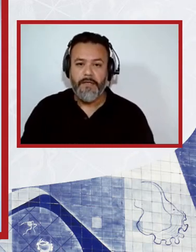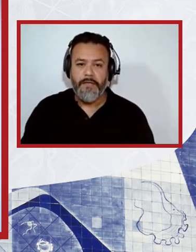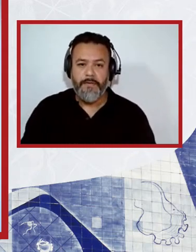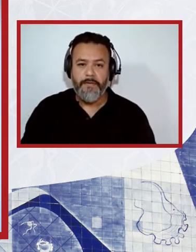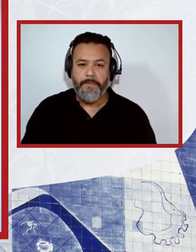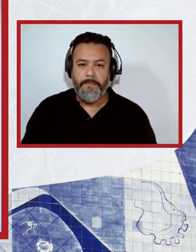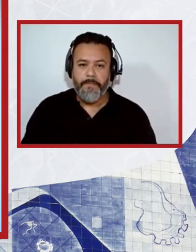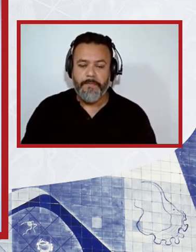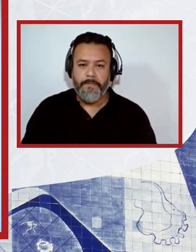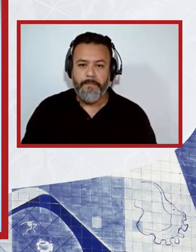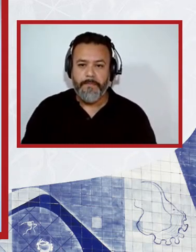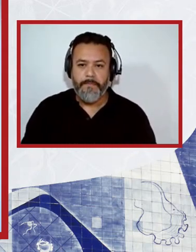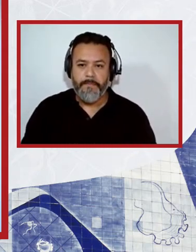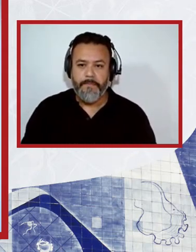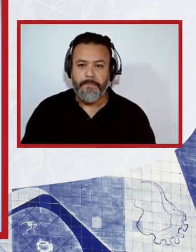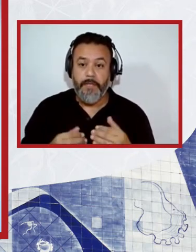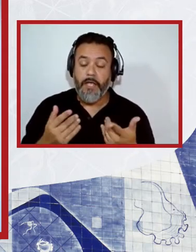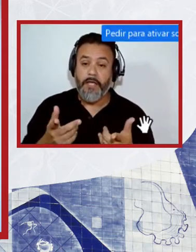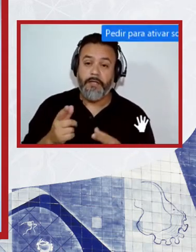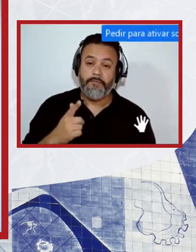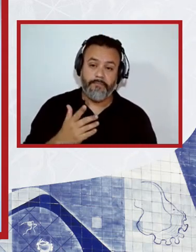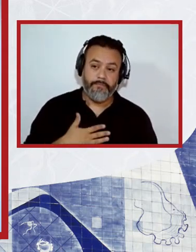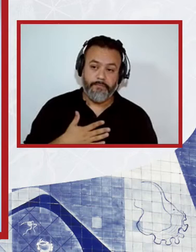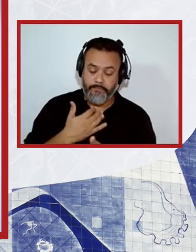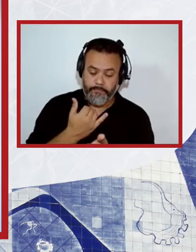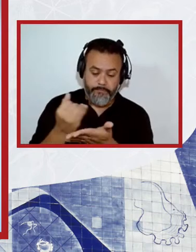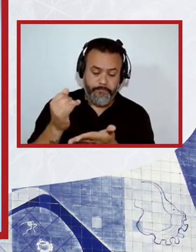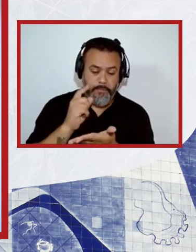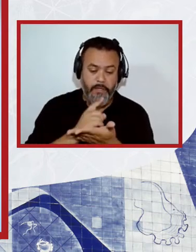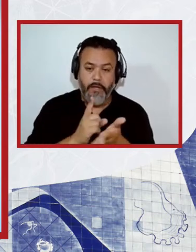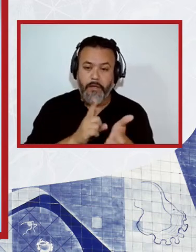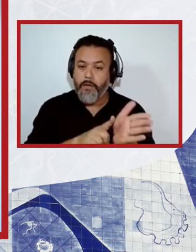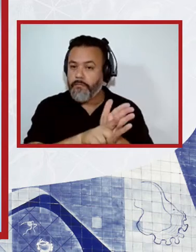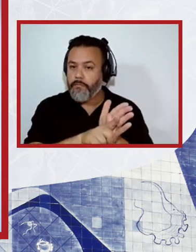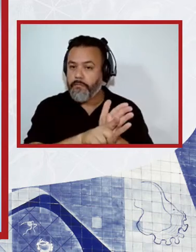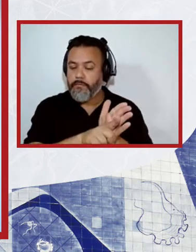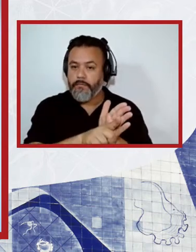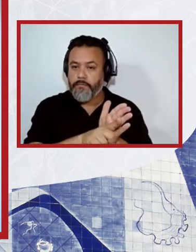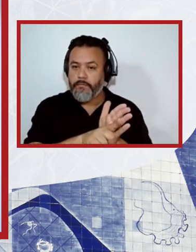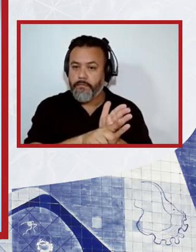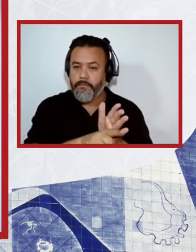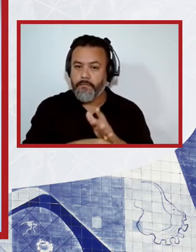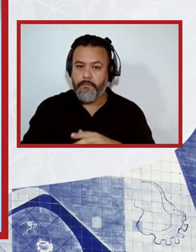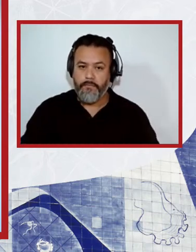E aí eu iniciei a pesquisa